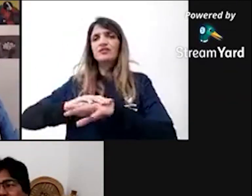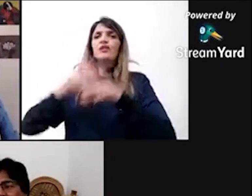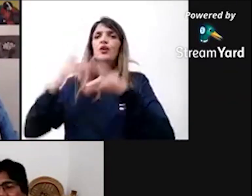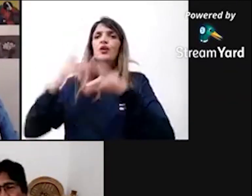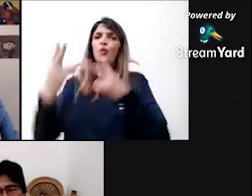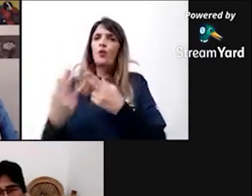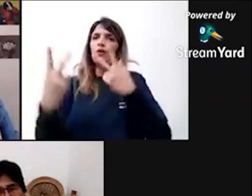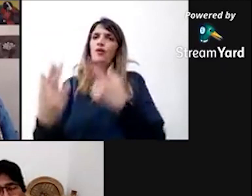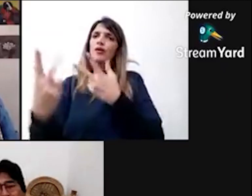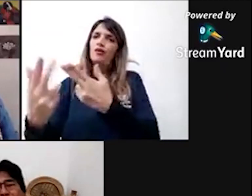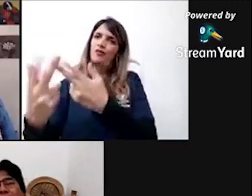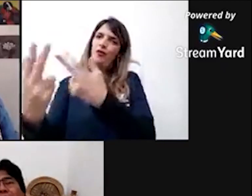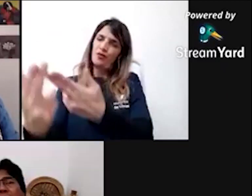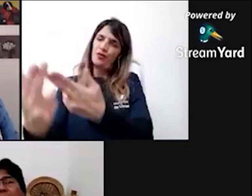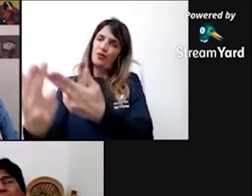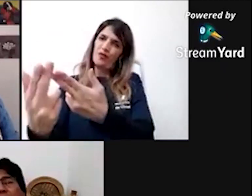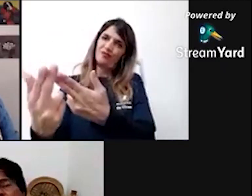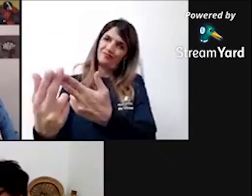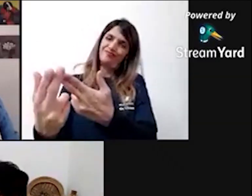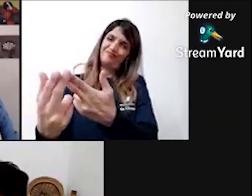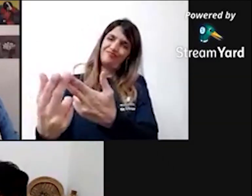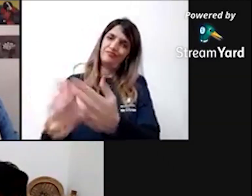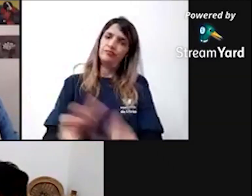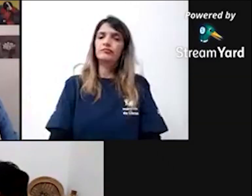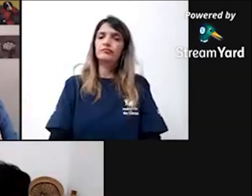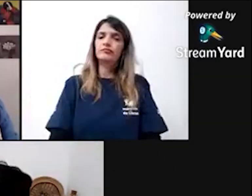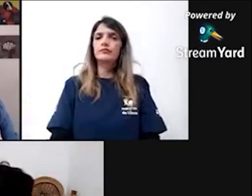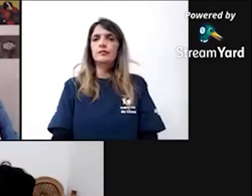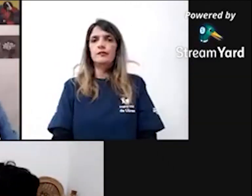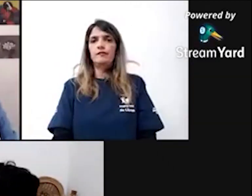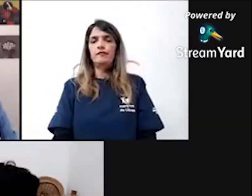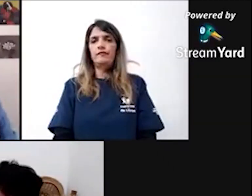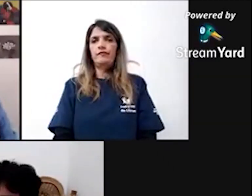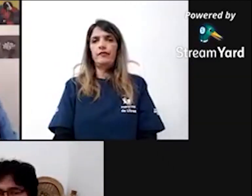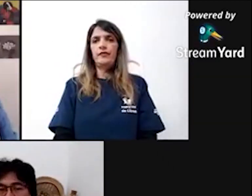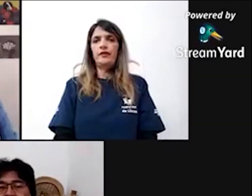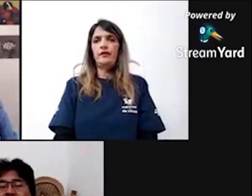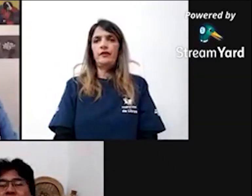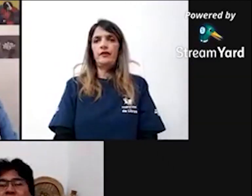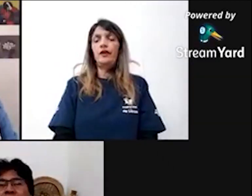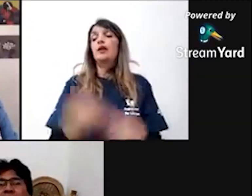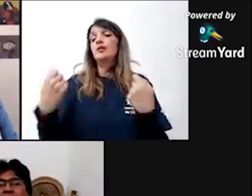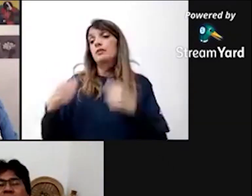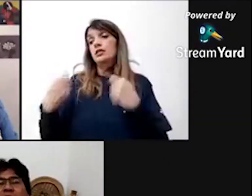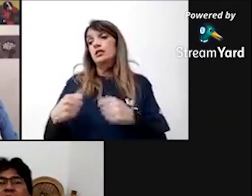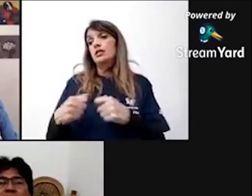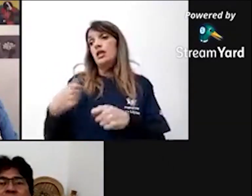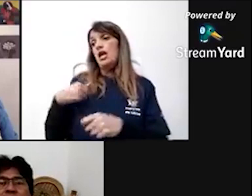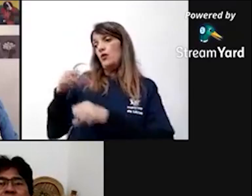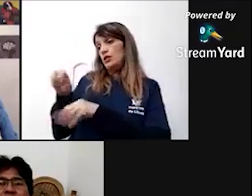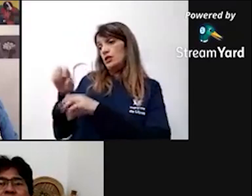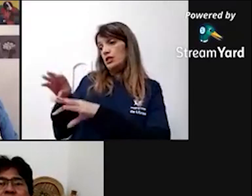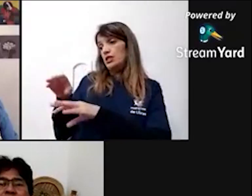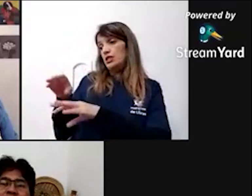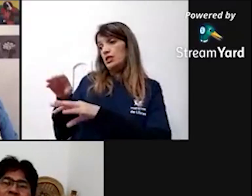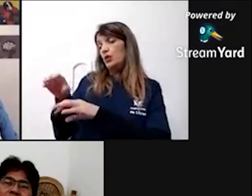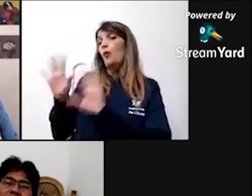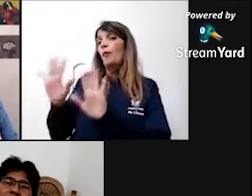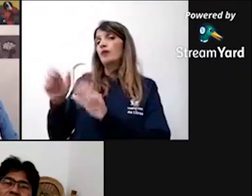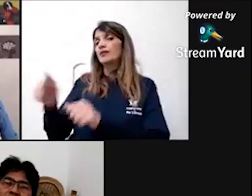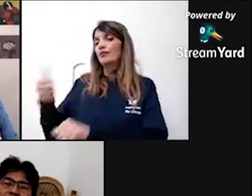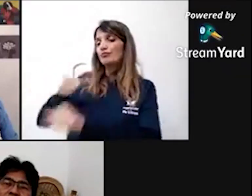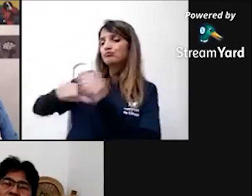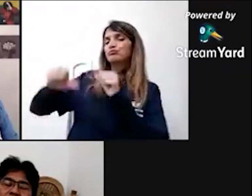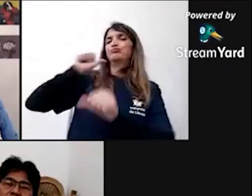reproduzir isso de uma maneira mais quente. E para ser mais quente, tem que passar pela nossa própria mudança, pela mudança do